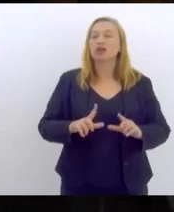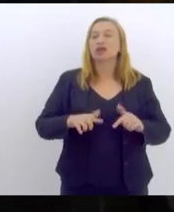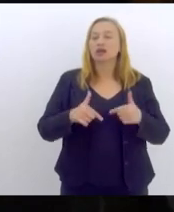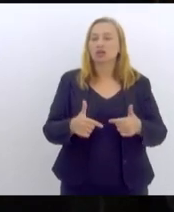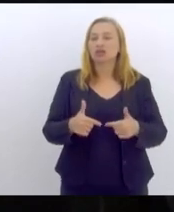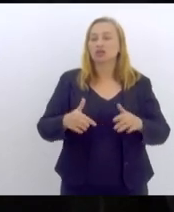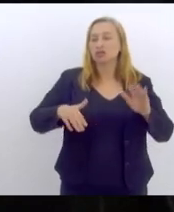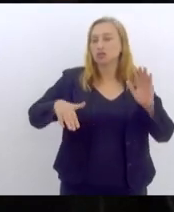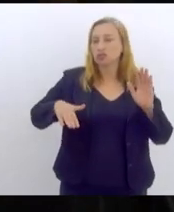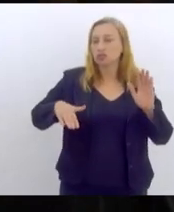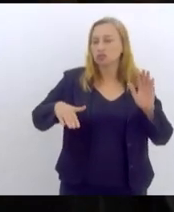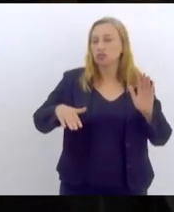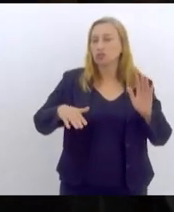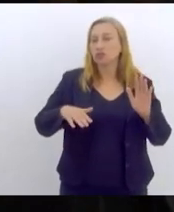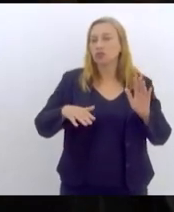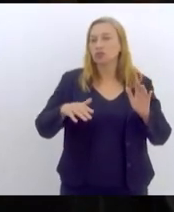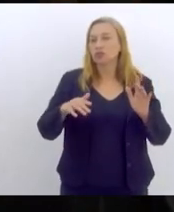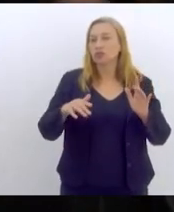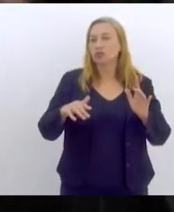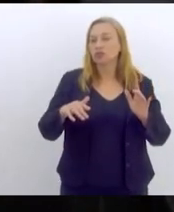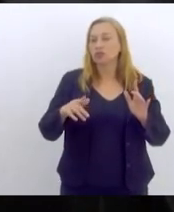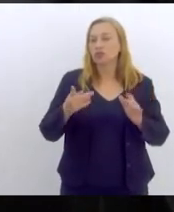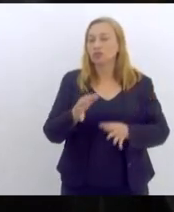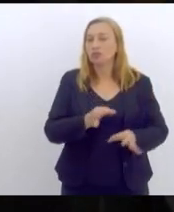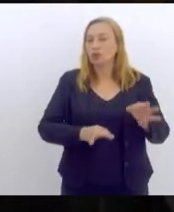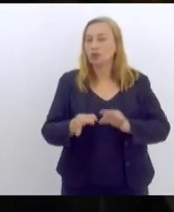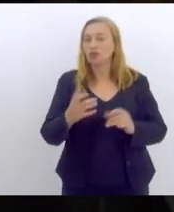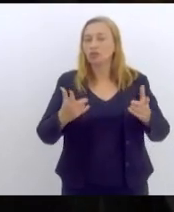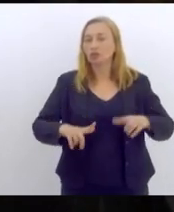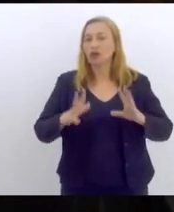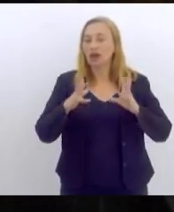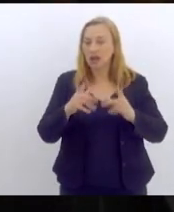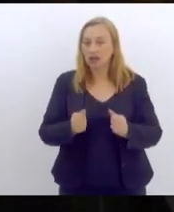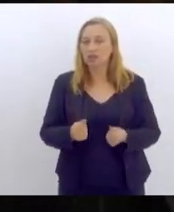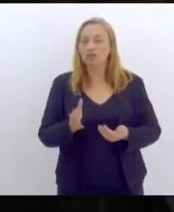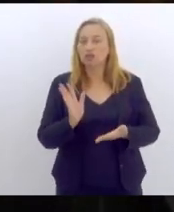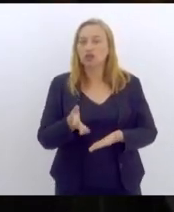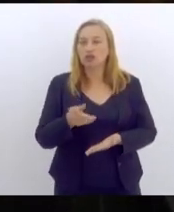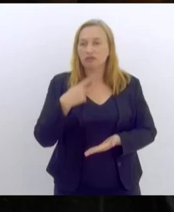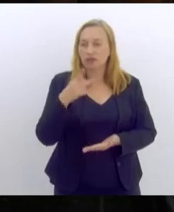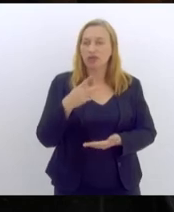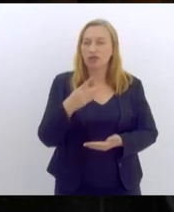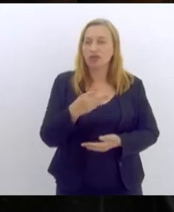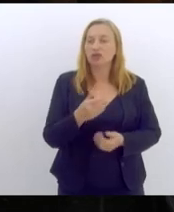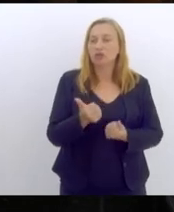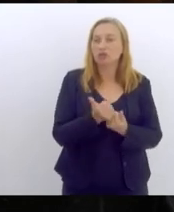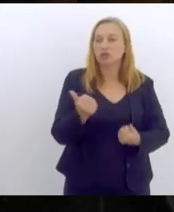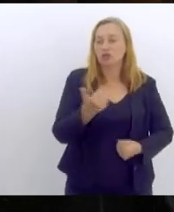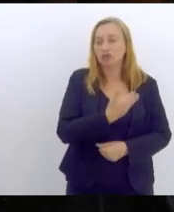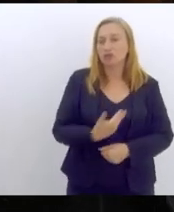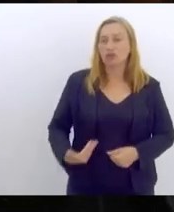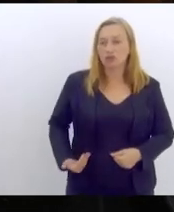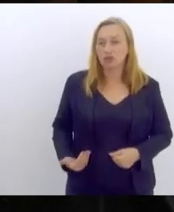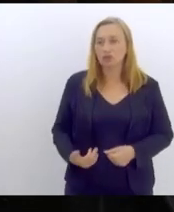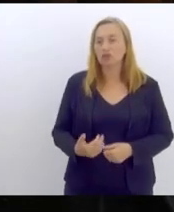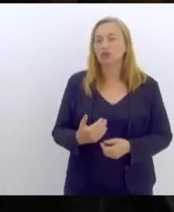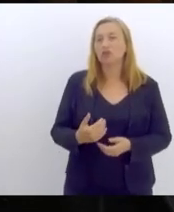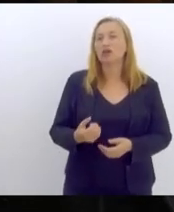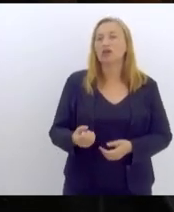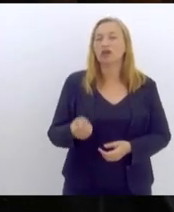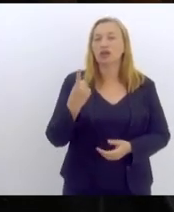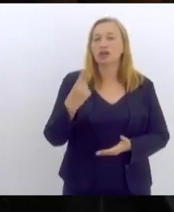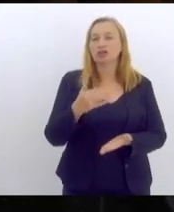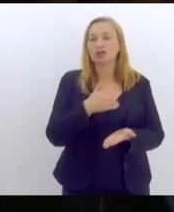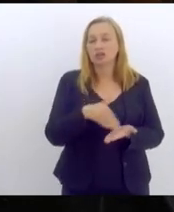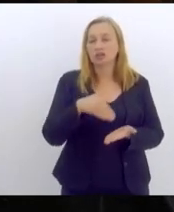Limpa. Eu já conversei a respeito com o vice-governador e secretário estadual